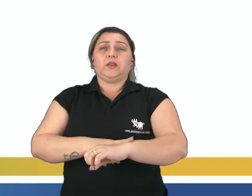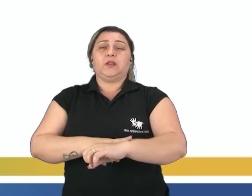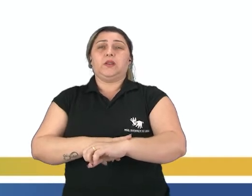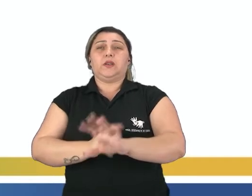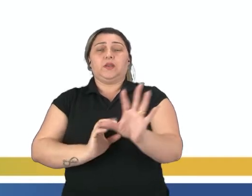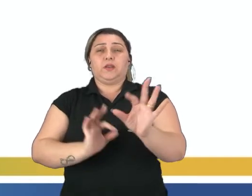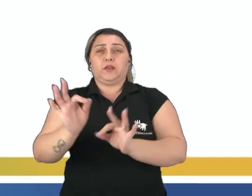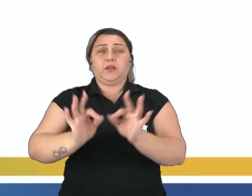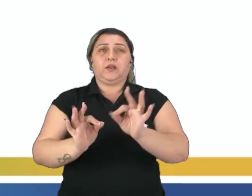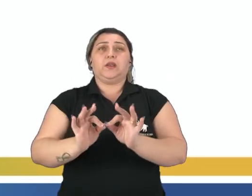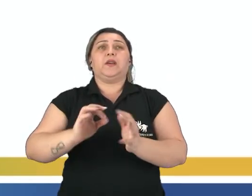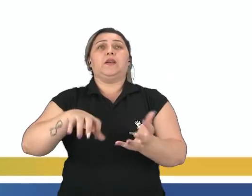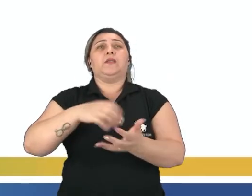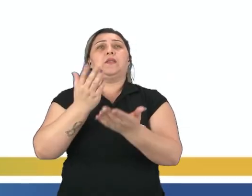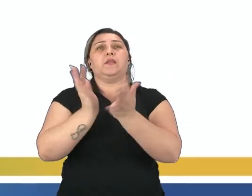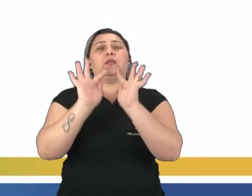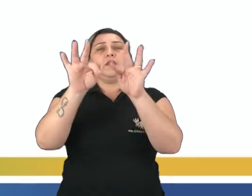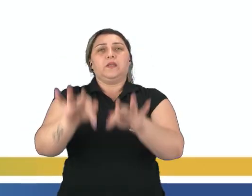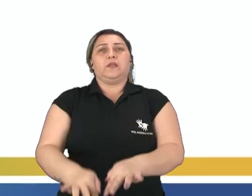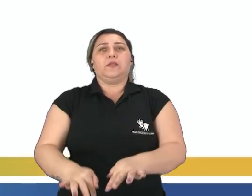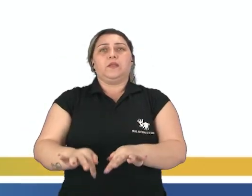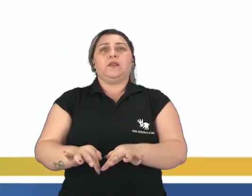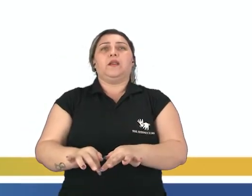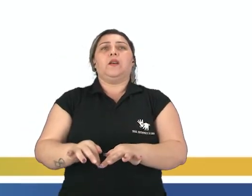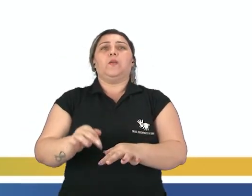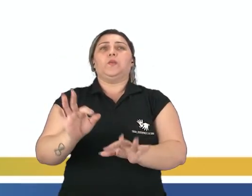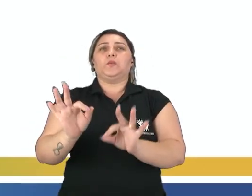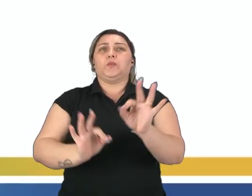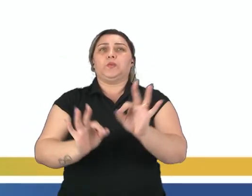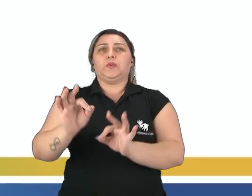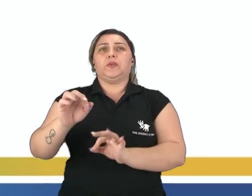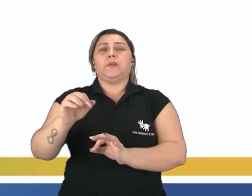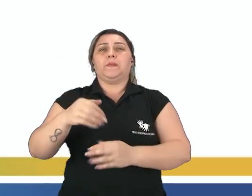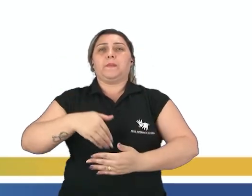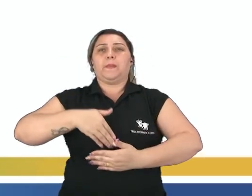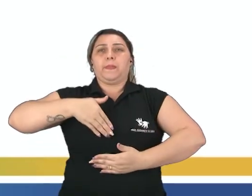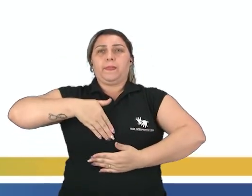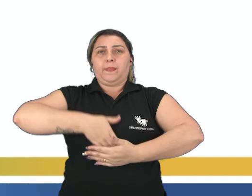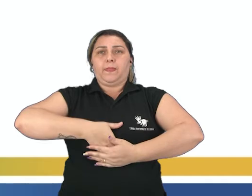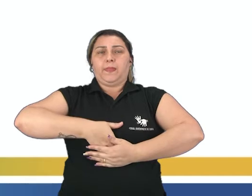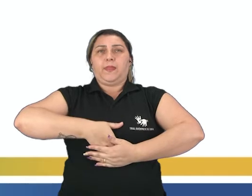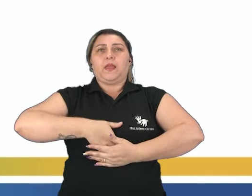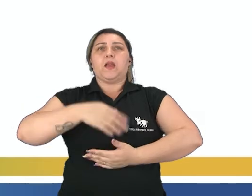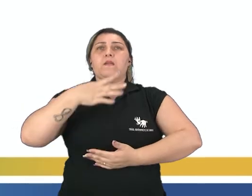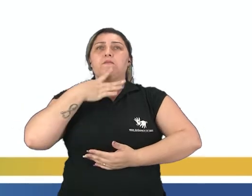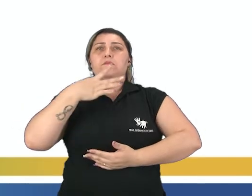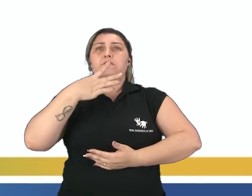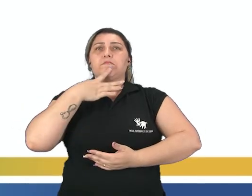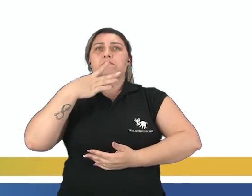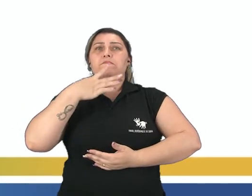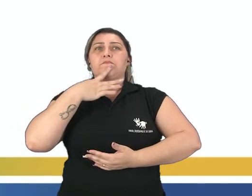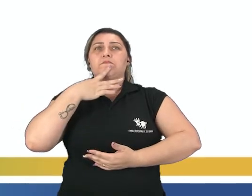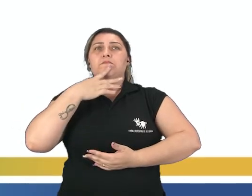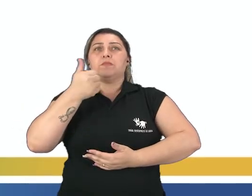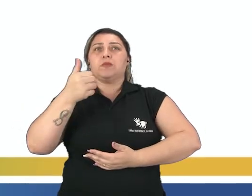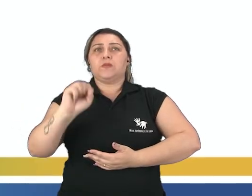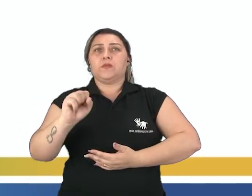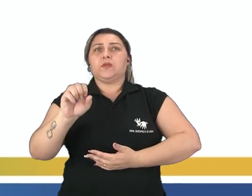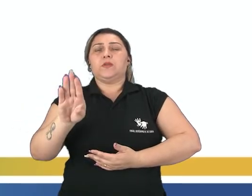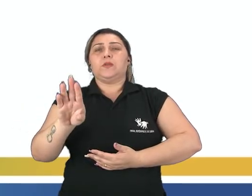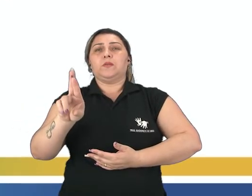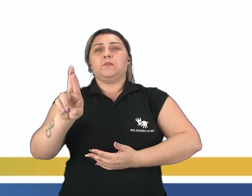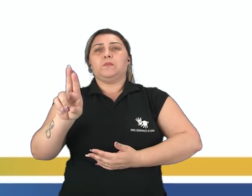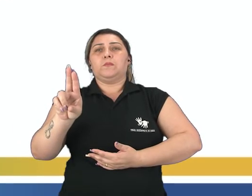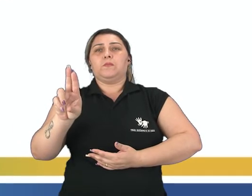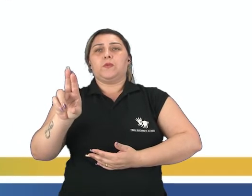A Revolução Francesa encerrou-se por meio do golpe organizado por Napoleão Bonaparte e conhecido como o golpe do 18 de